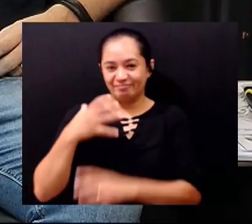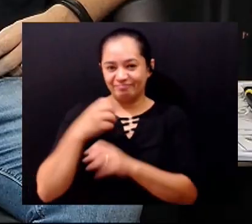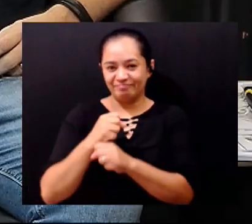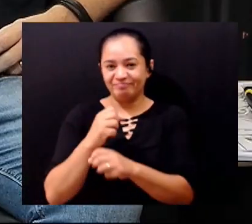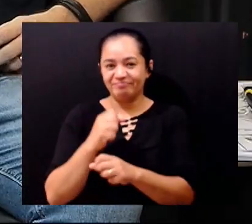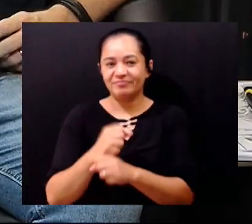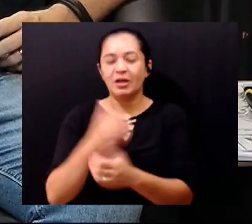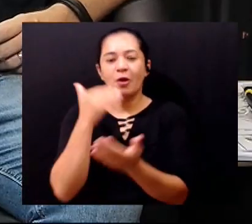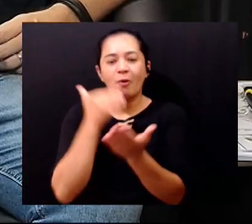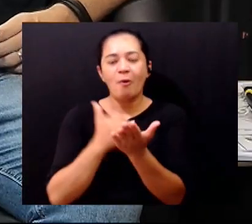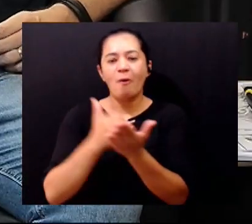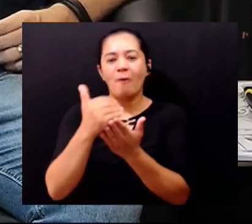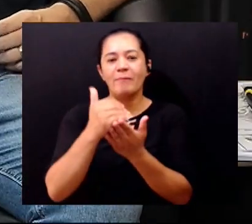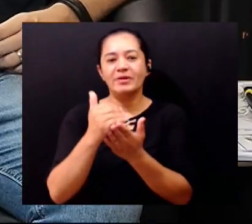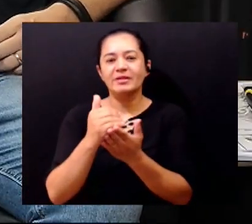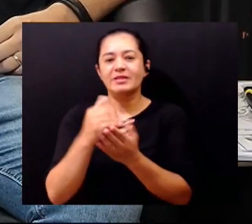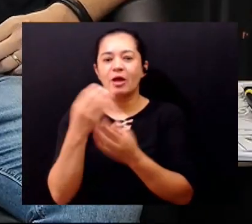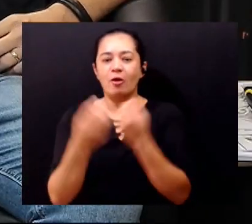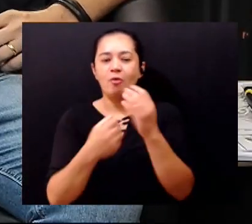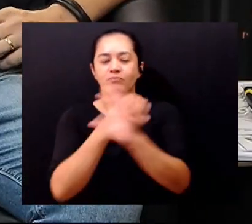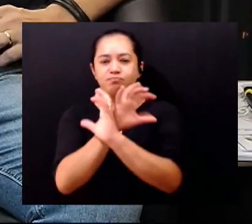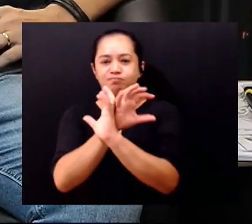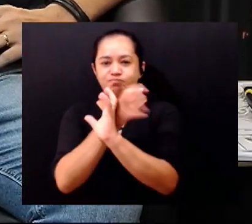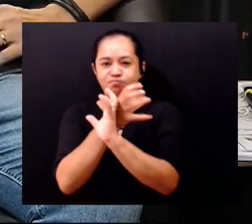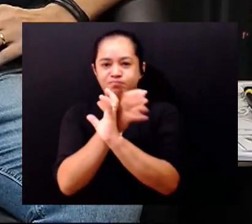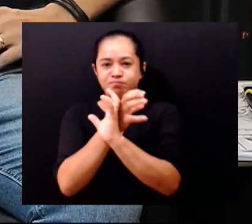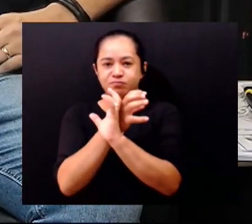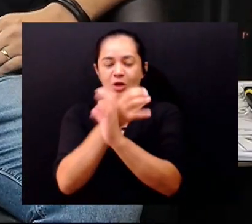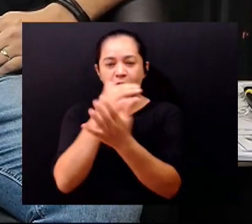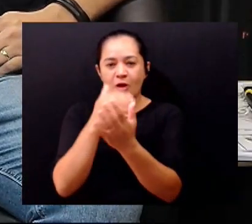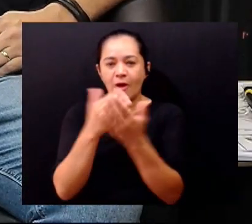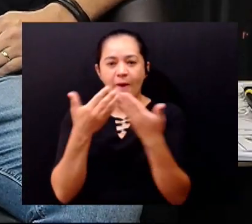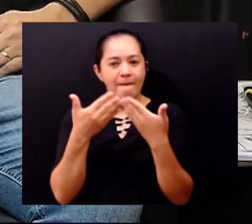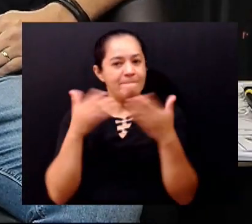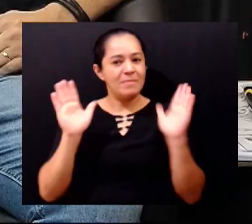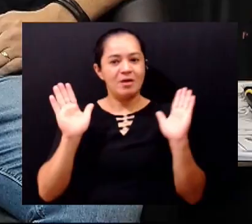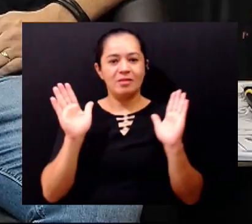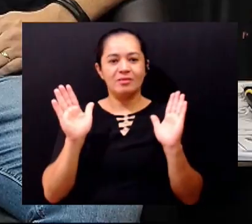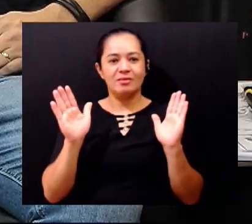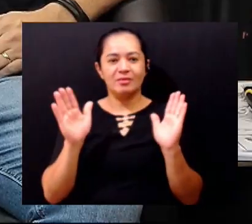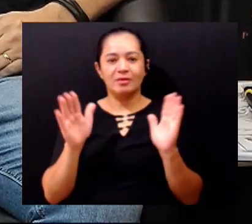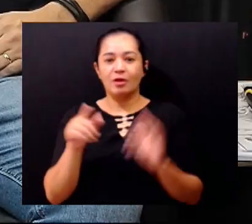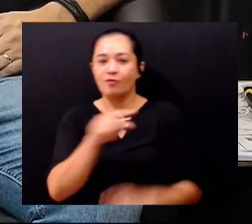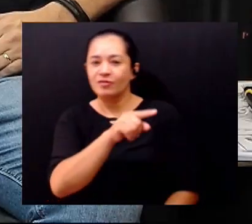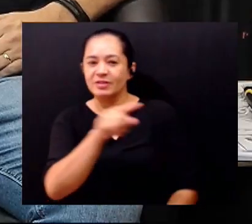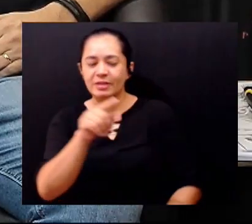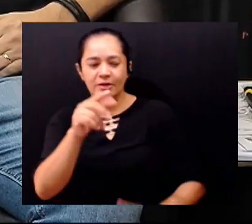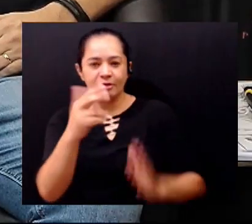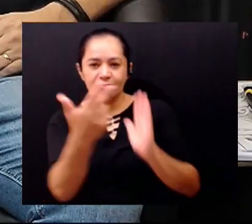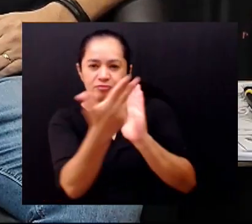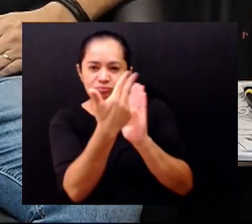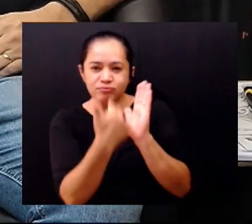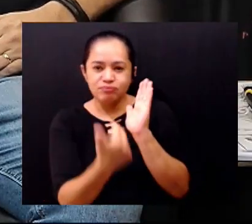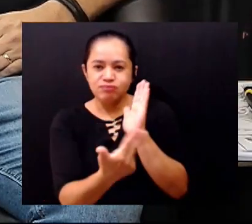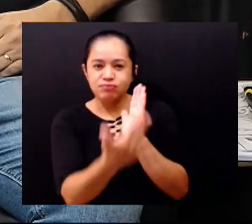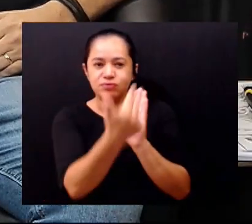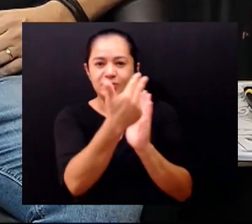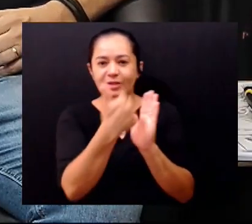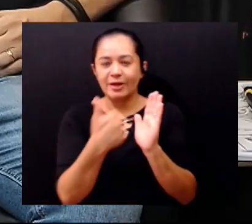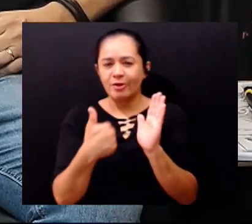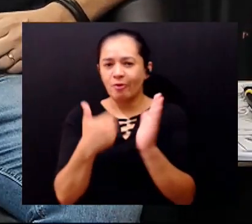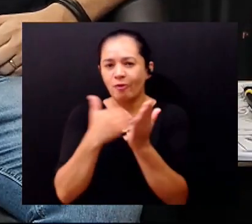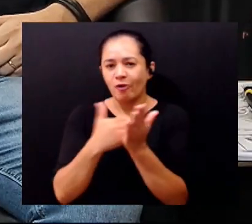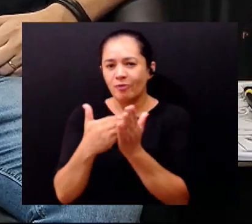acho que é uma porta de entrada para o ilustrador, principalmente quem desenha anatomia. E assim, comecei desde criança desenhando os amigos, né? Na escola e tudo